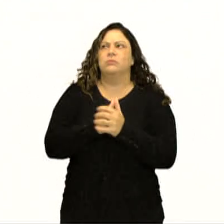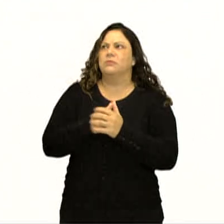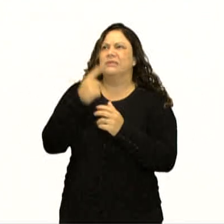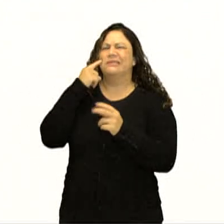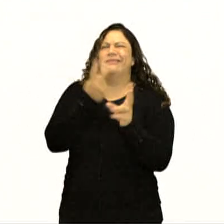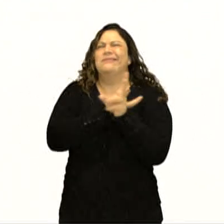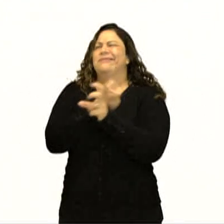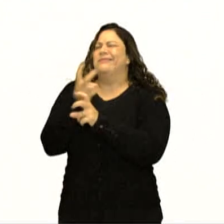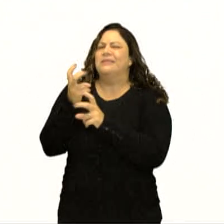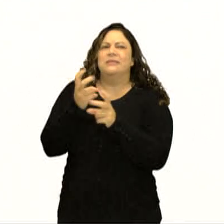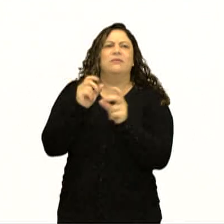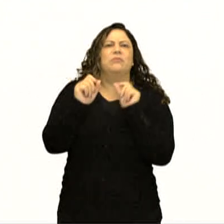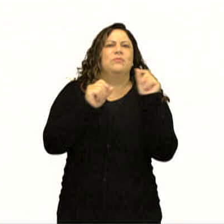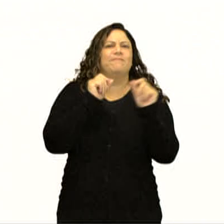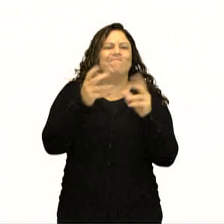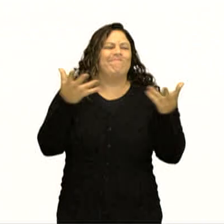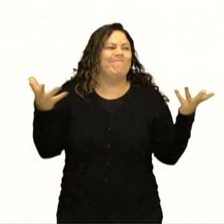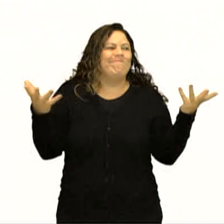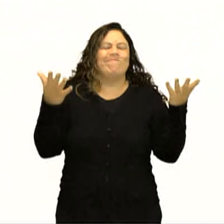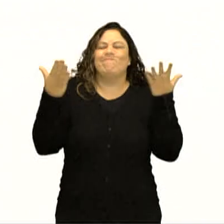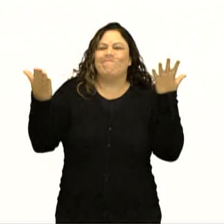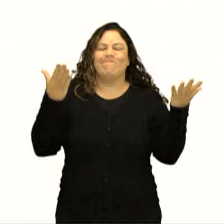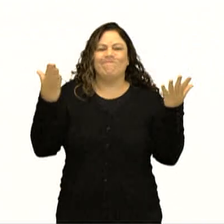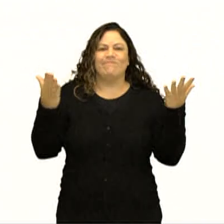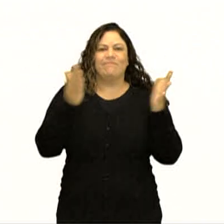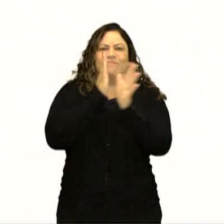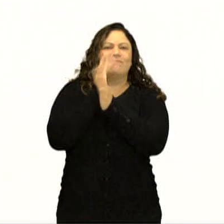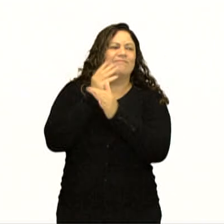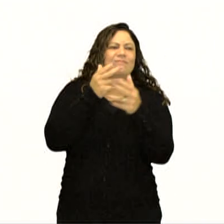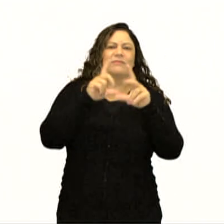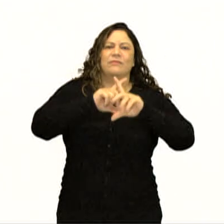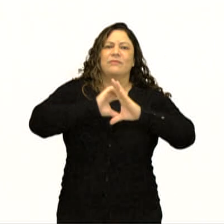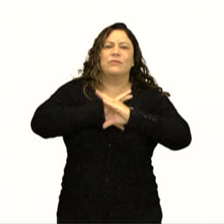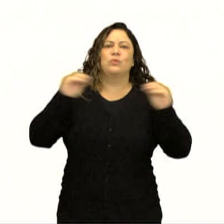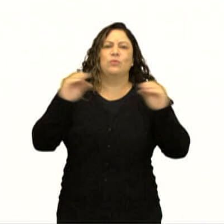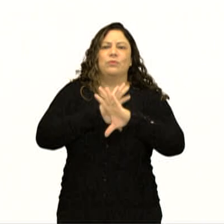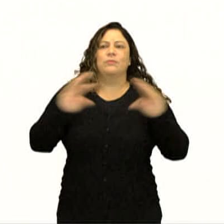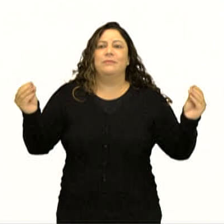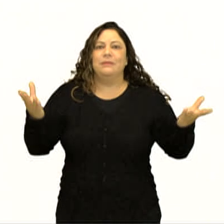olhos esbugalhados, a formosa desconhecida.